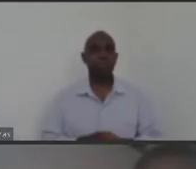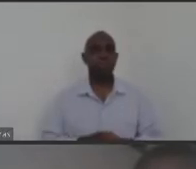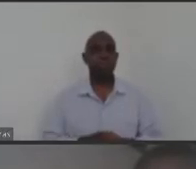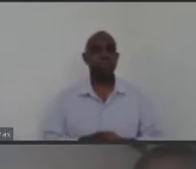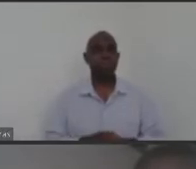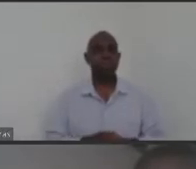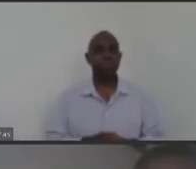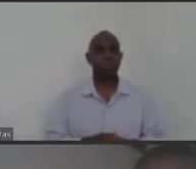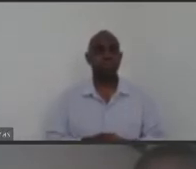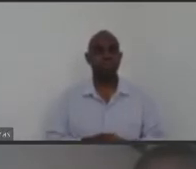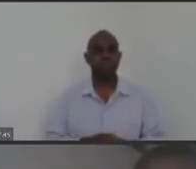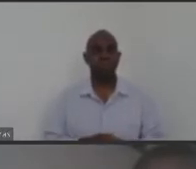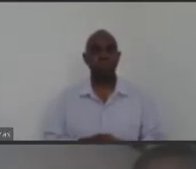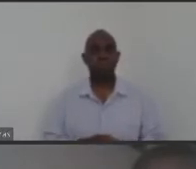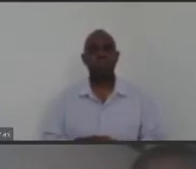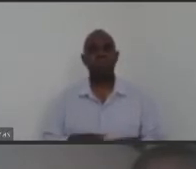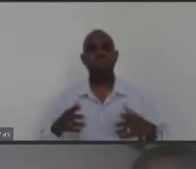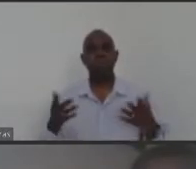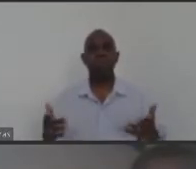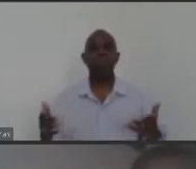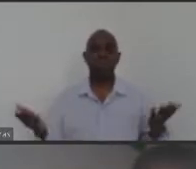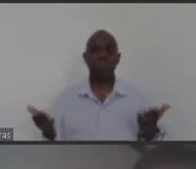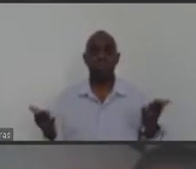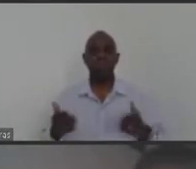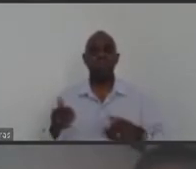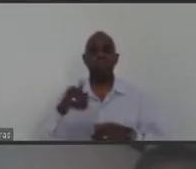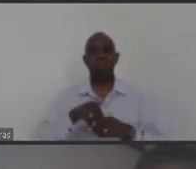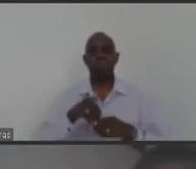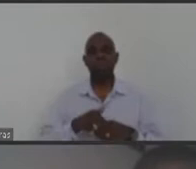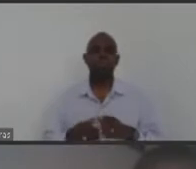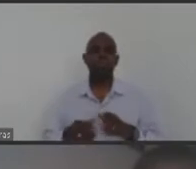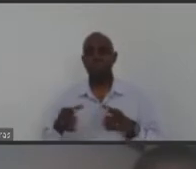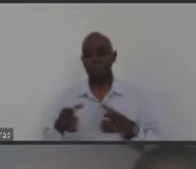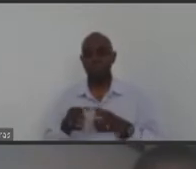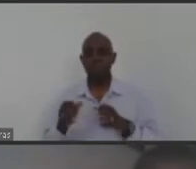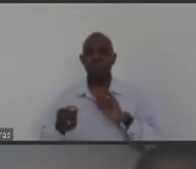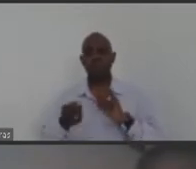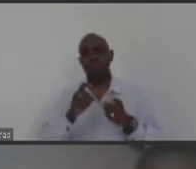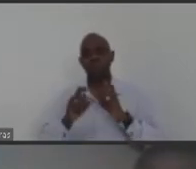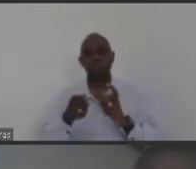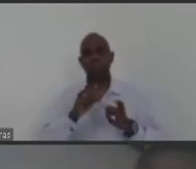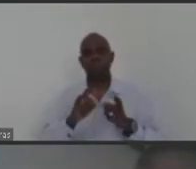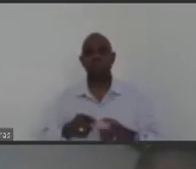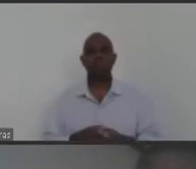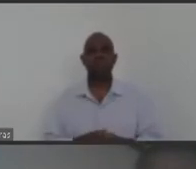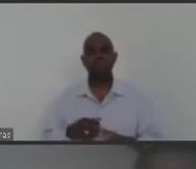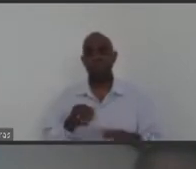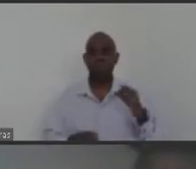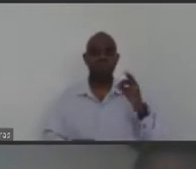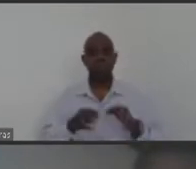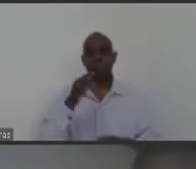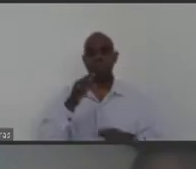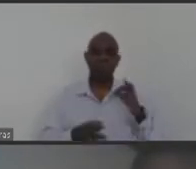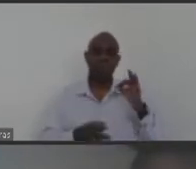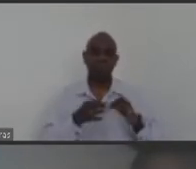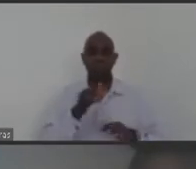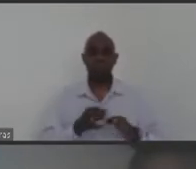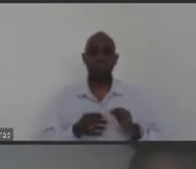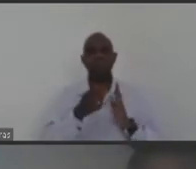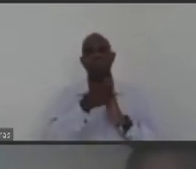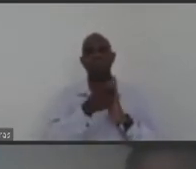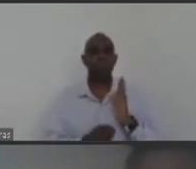olho agora os votos das comissões. As comissões de Justiça e Redação. Vereador Ronaldo, seu